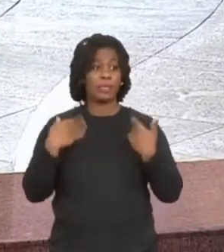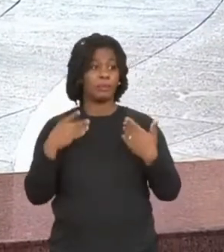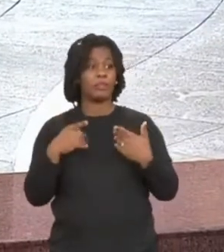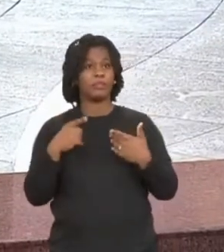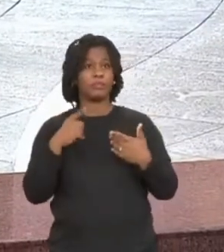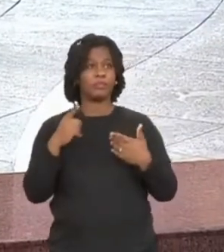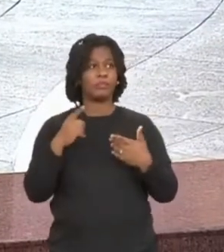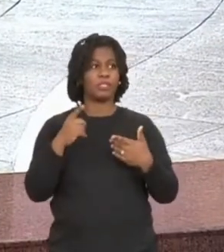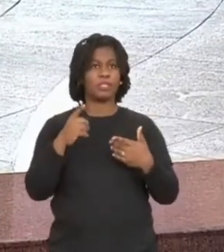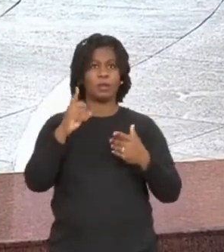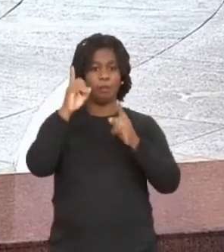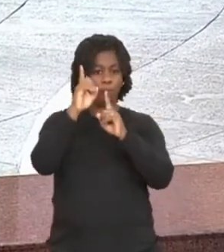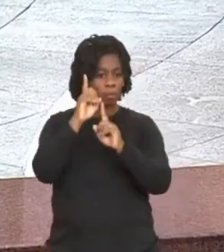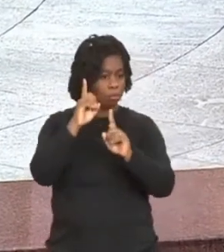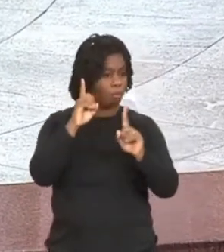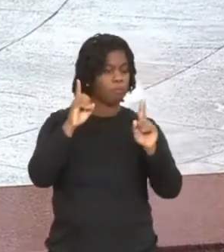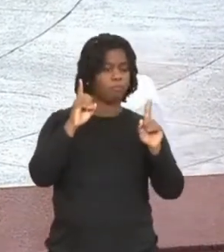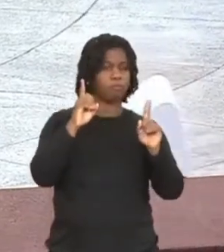se desviou dele,